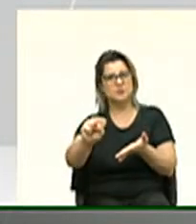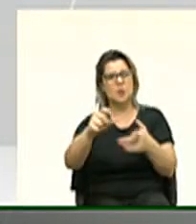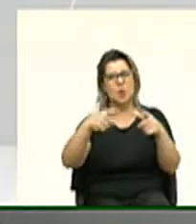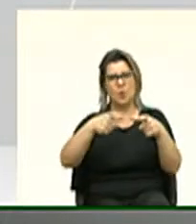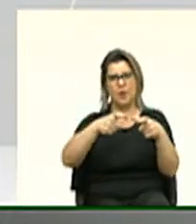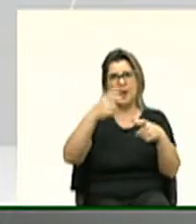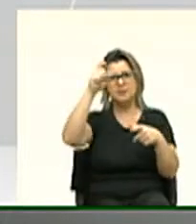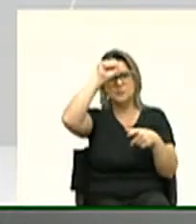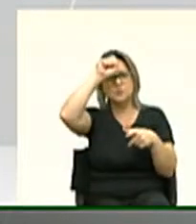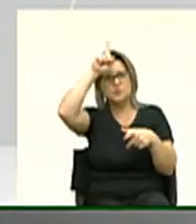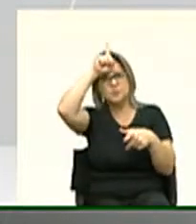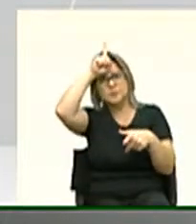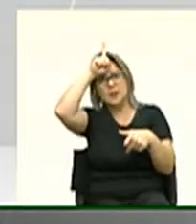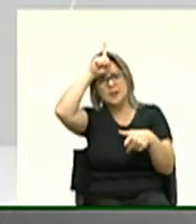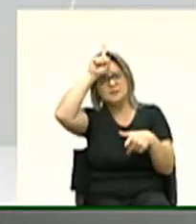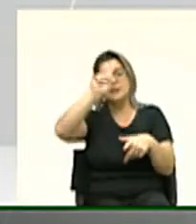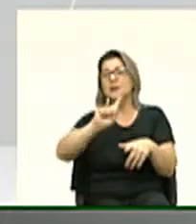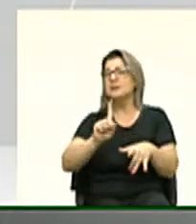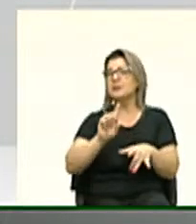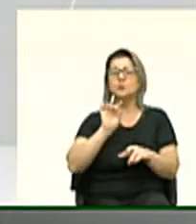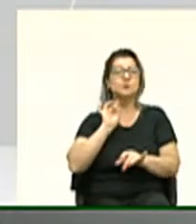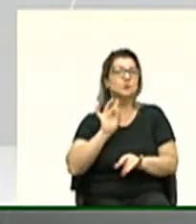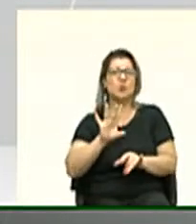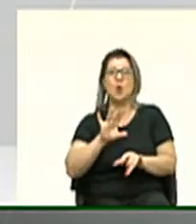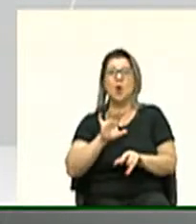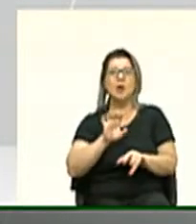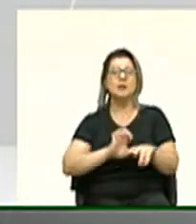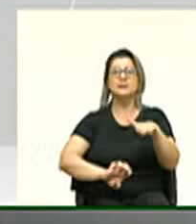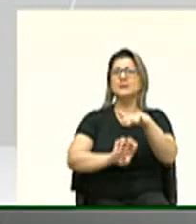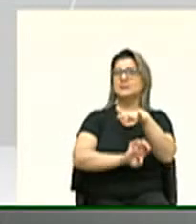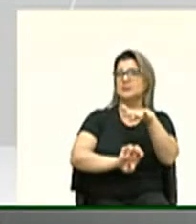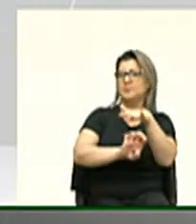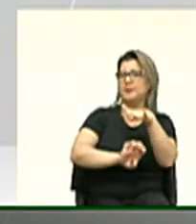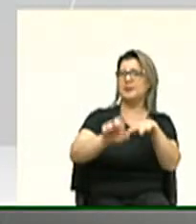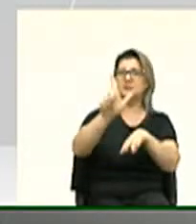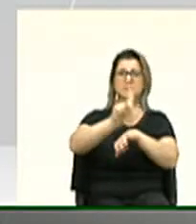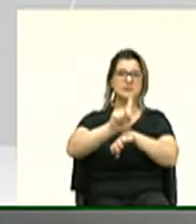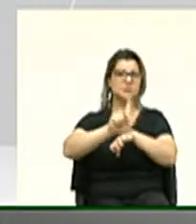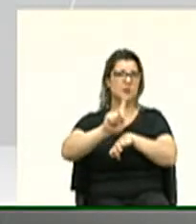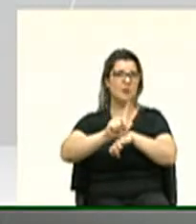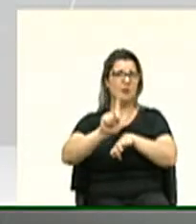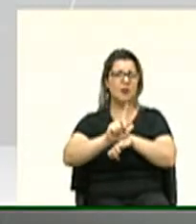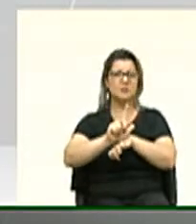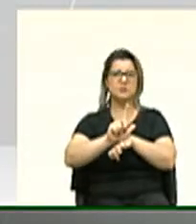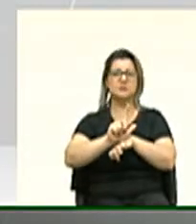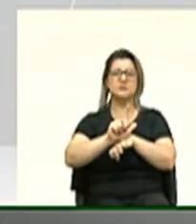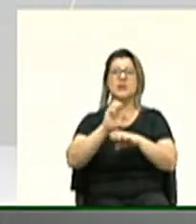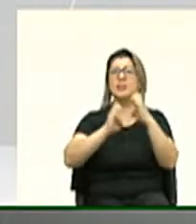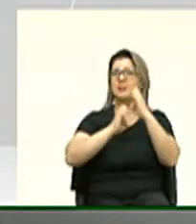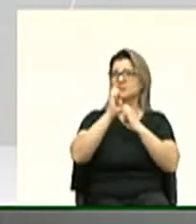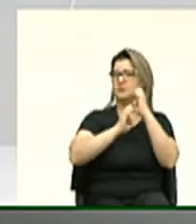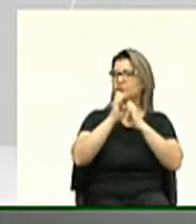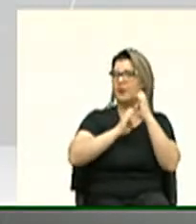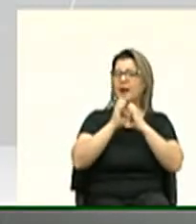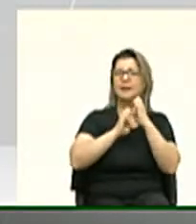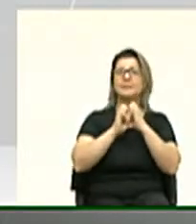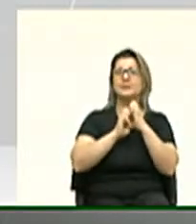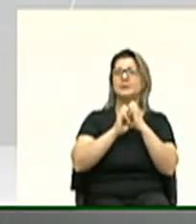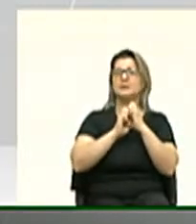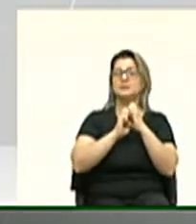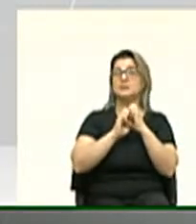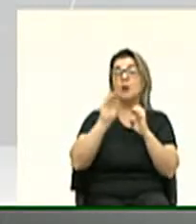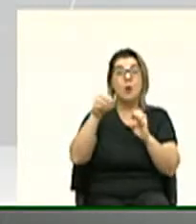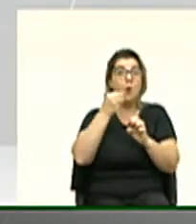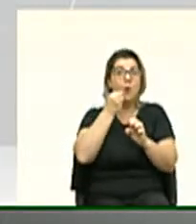só o comércio, mas a indústria, a construção civil, viu, o que é uma verdadeira calamidade econômica. Obviamente que, se for